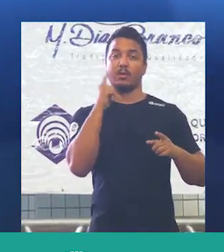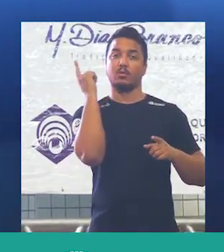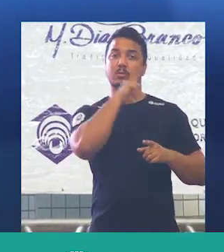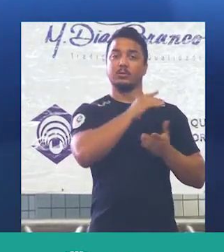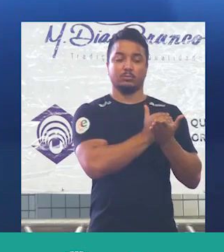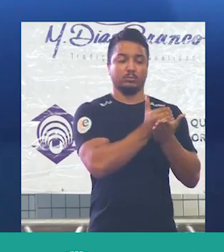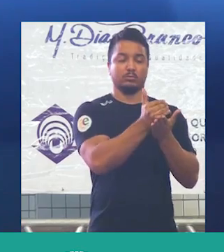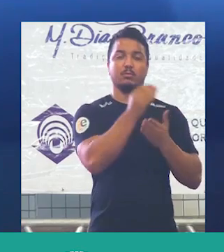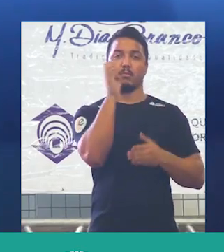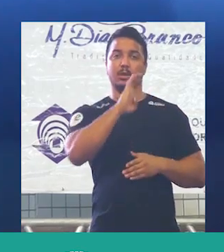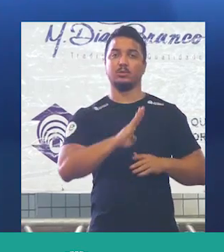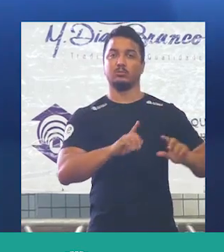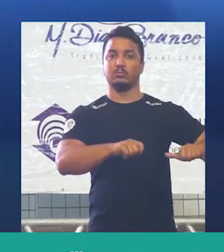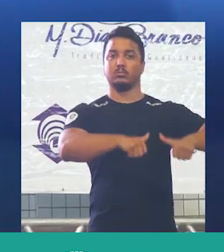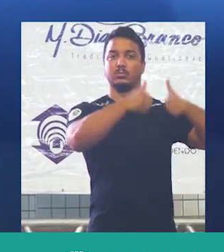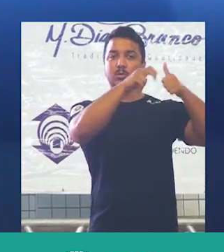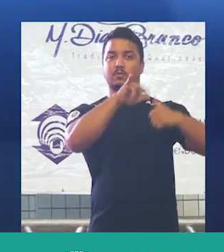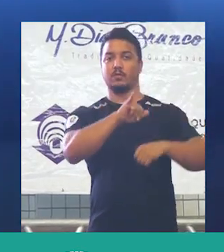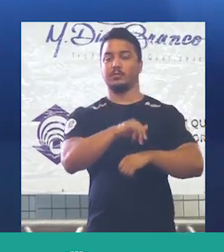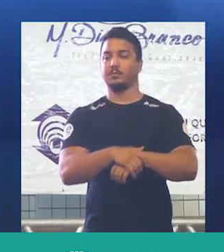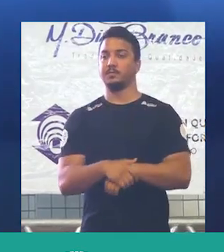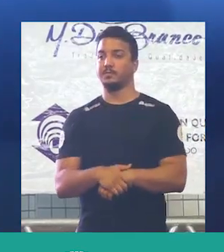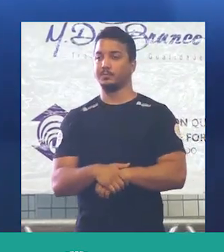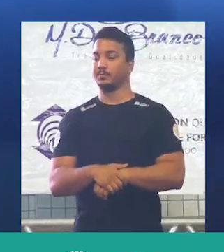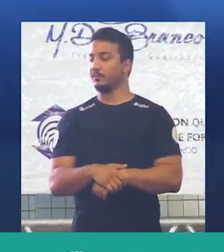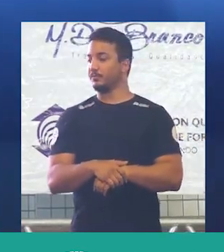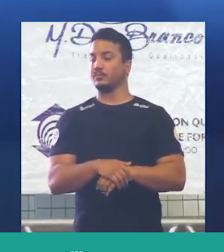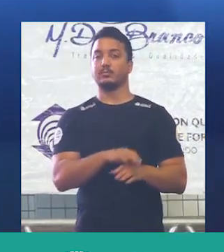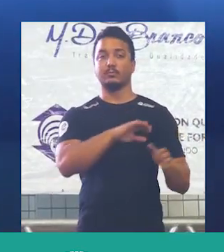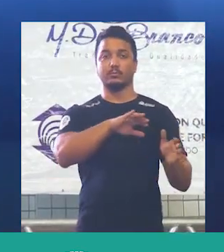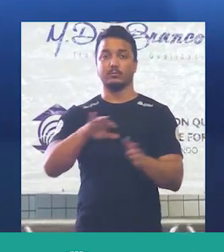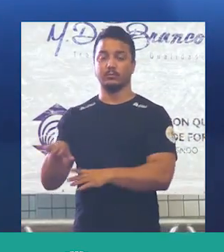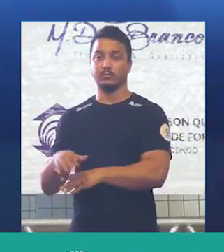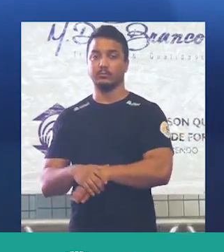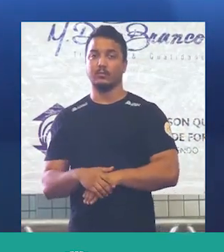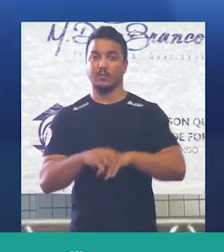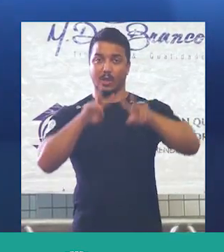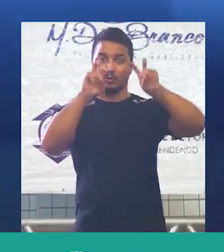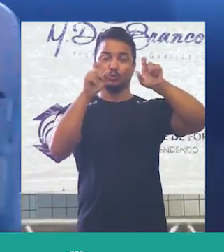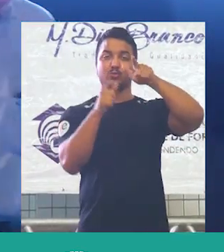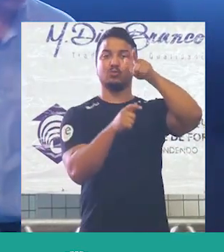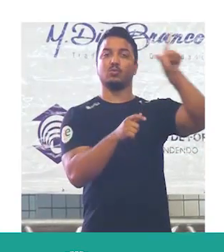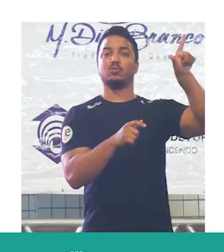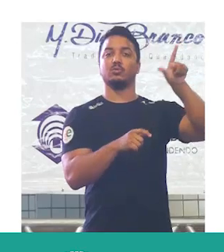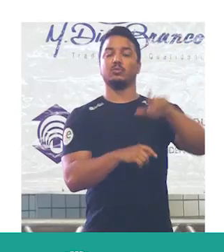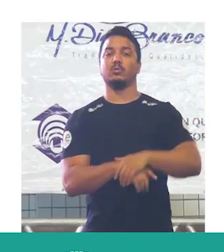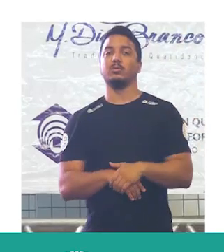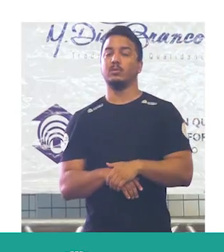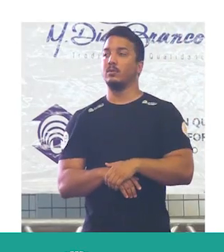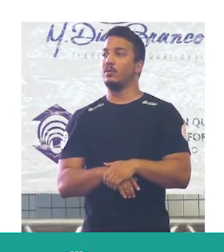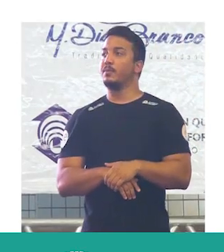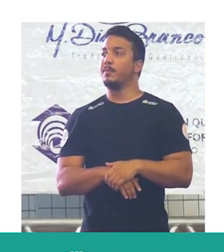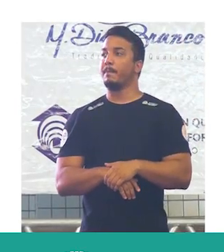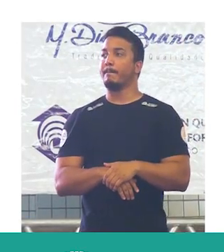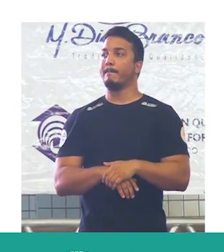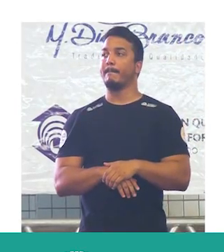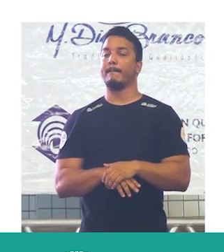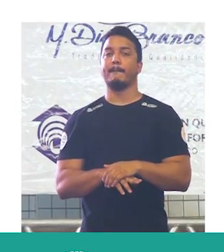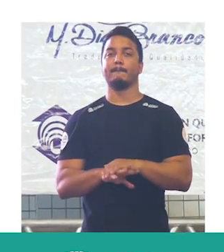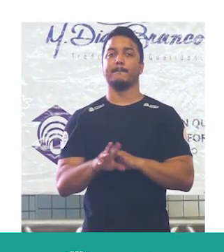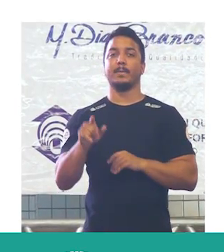Brasil começa a ter chance. Pois vamos em frente. Agora nós vamos para um outro assunto, né? Vamos falar agora sobre